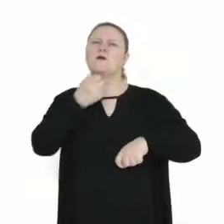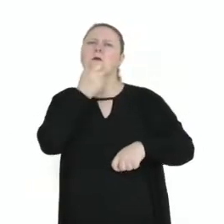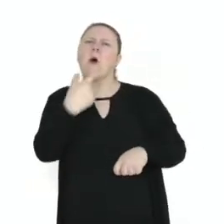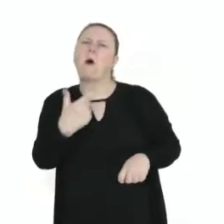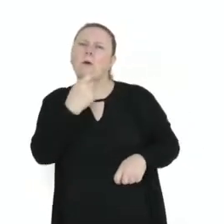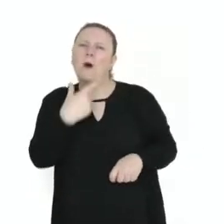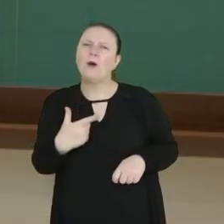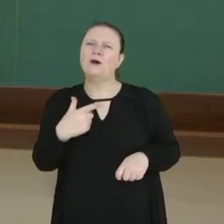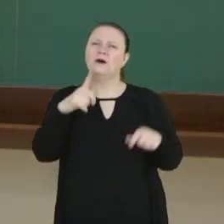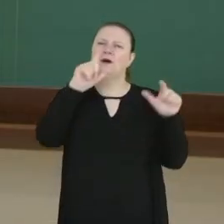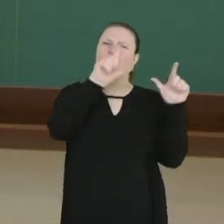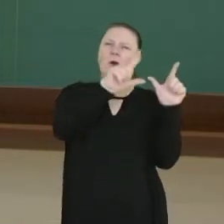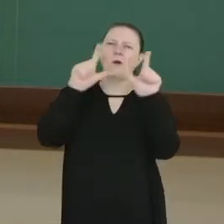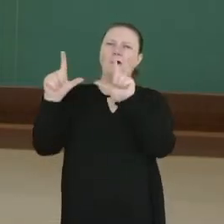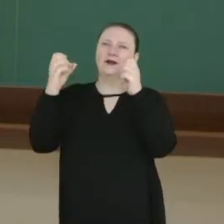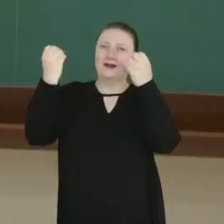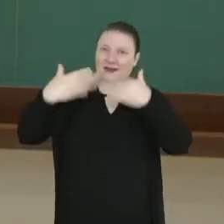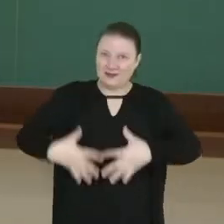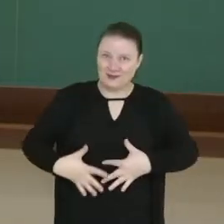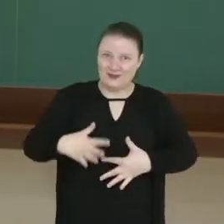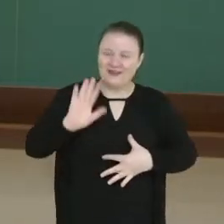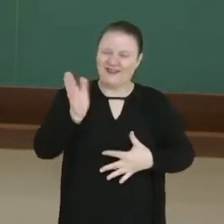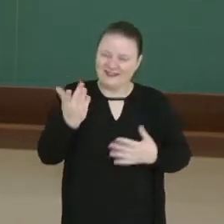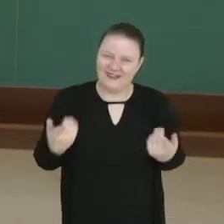tirinha? Explique. Já voltamos.